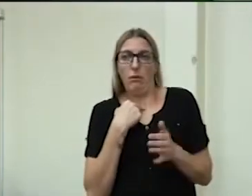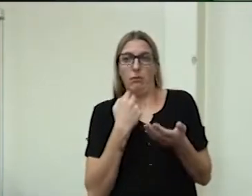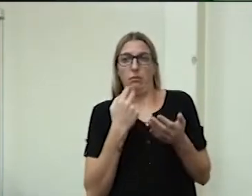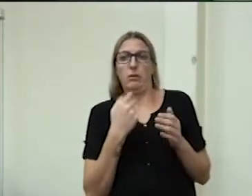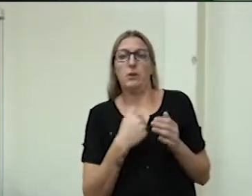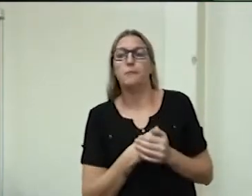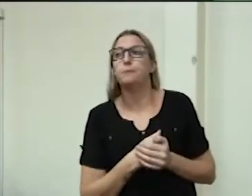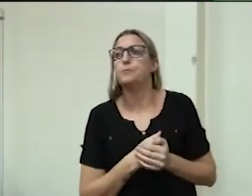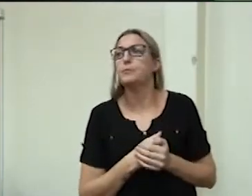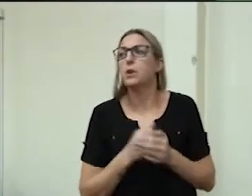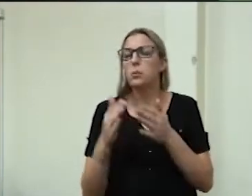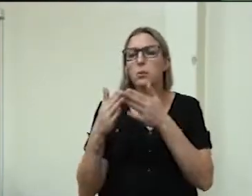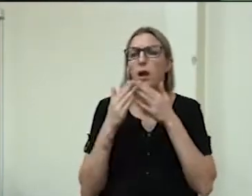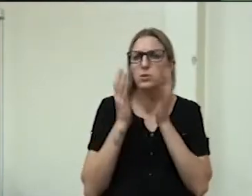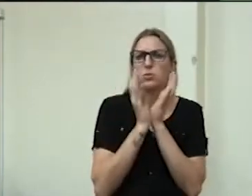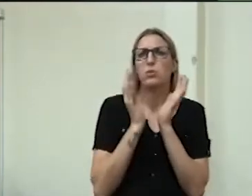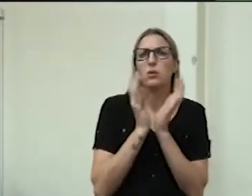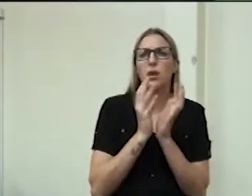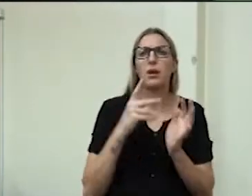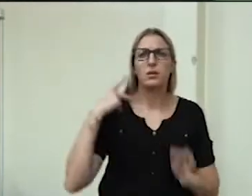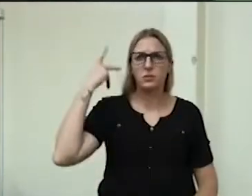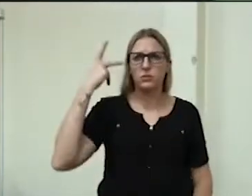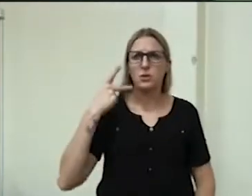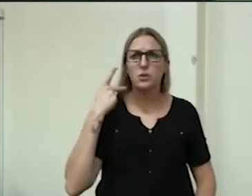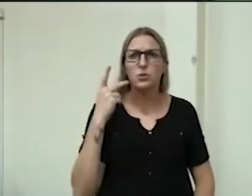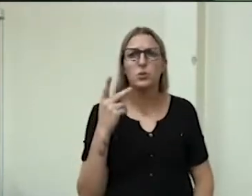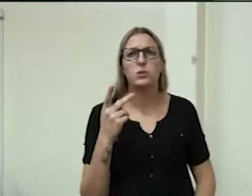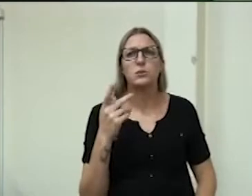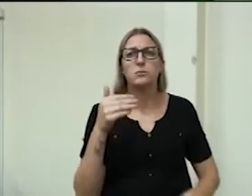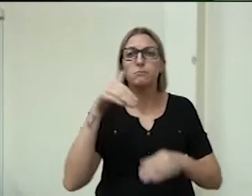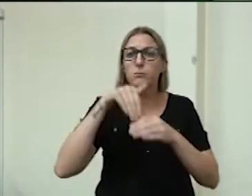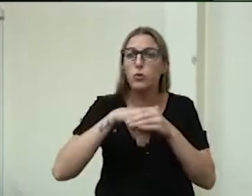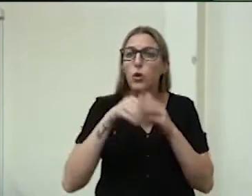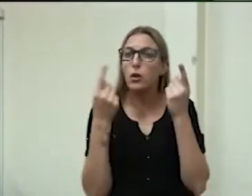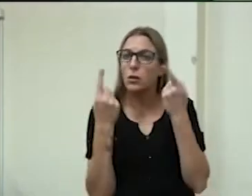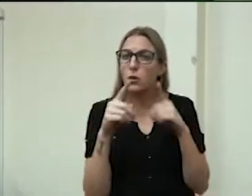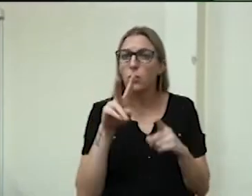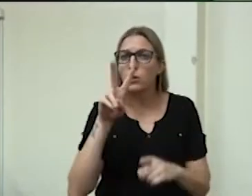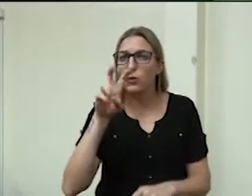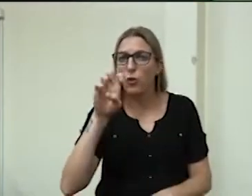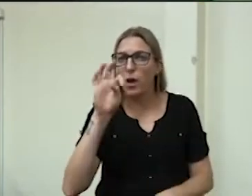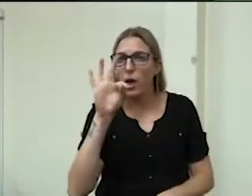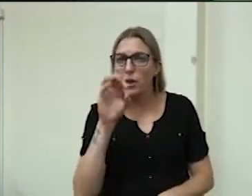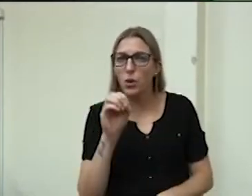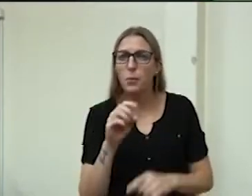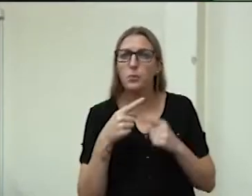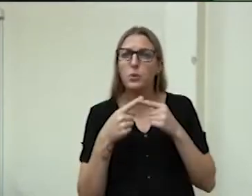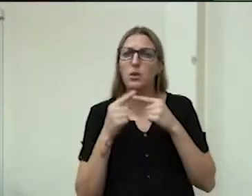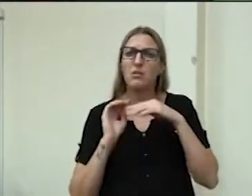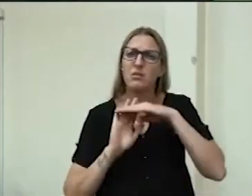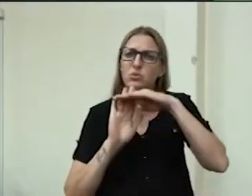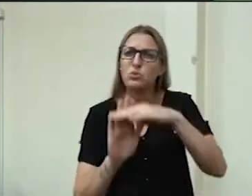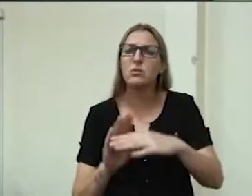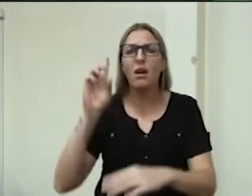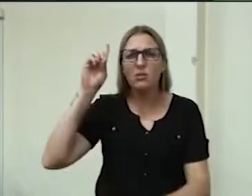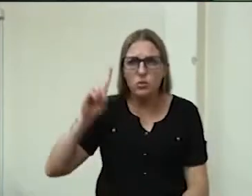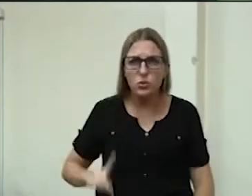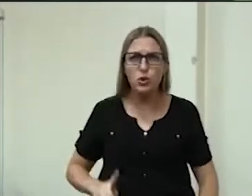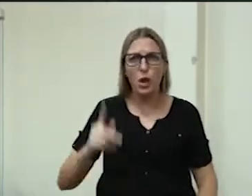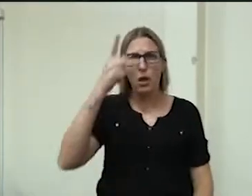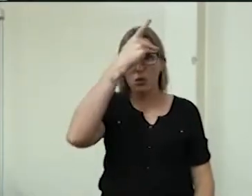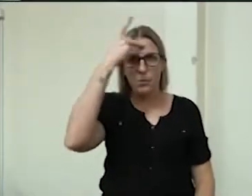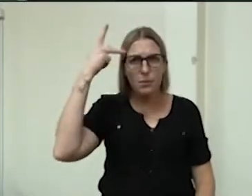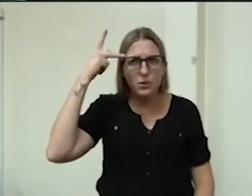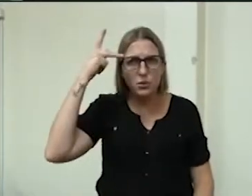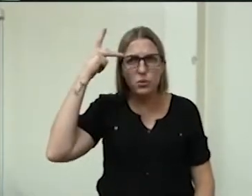nada demais, é só dar o direito para aquelas pessoas que estão lá no bairro, que não tem, nós estamos no pleno